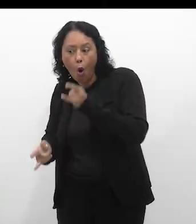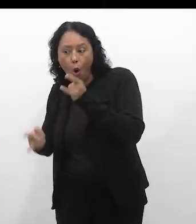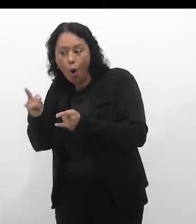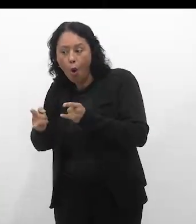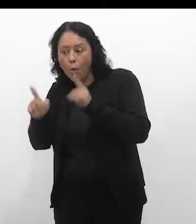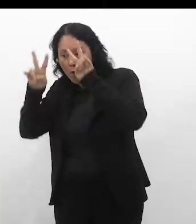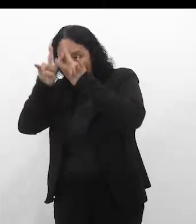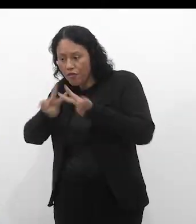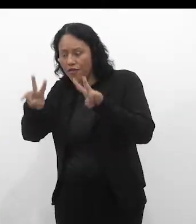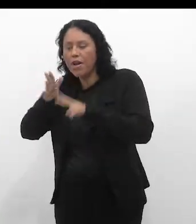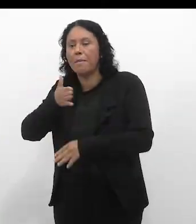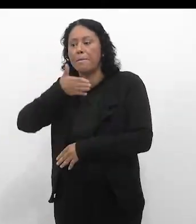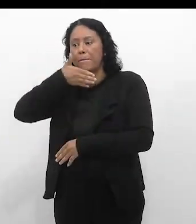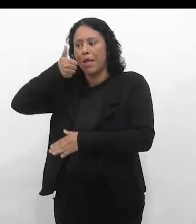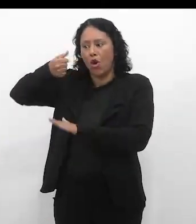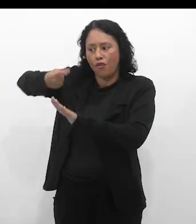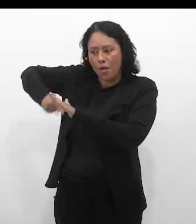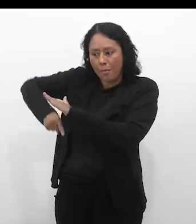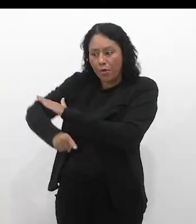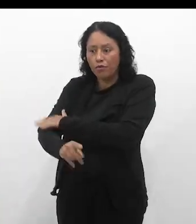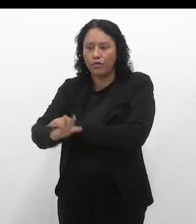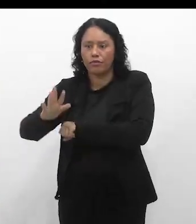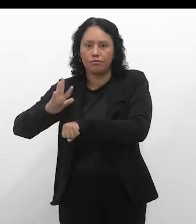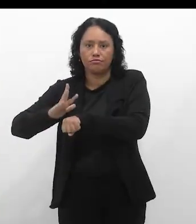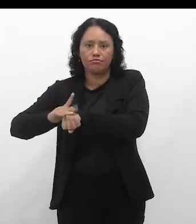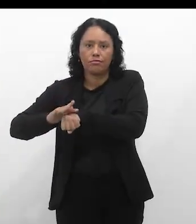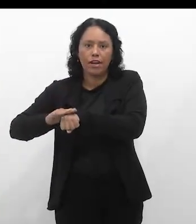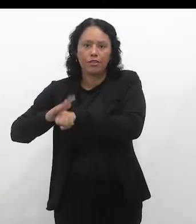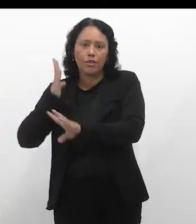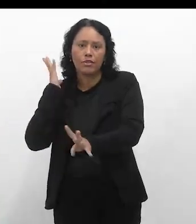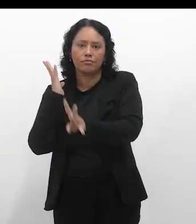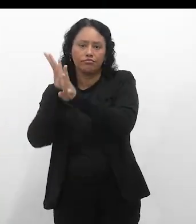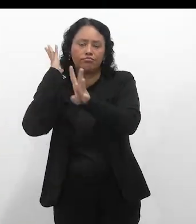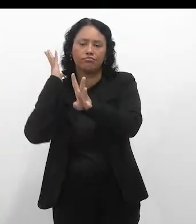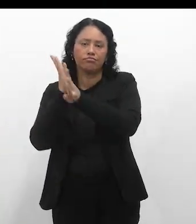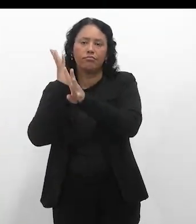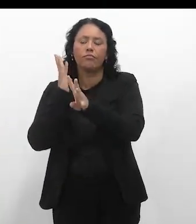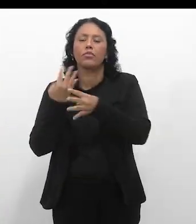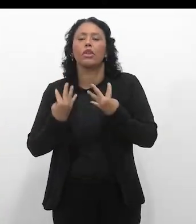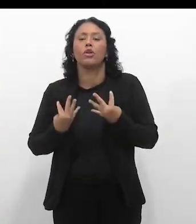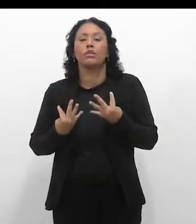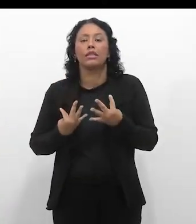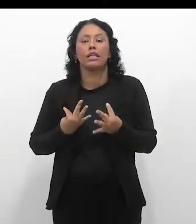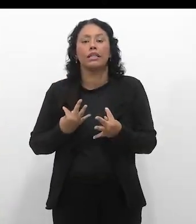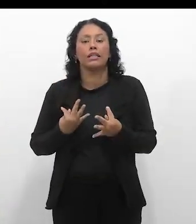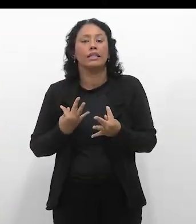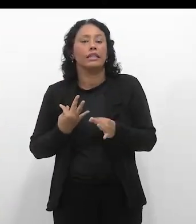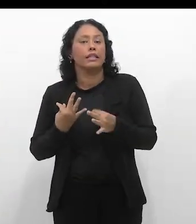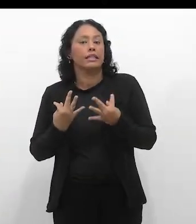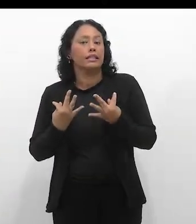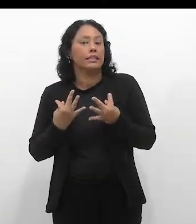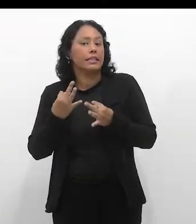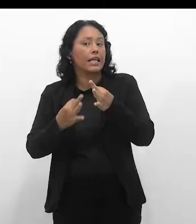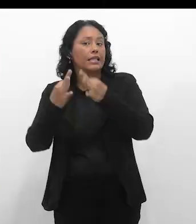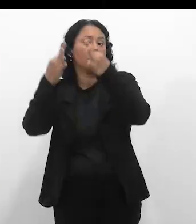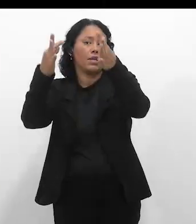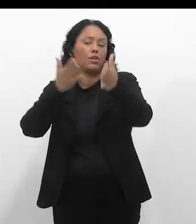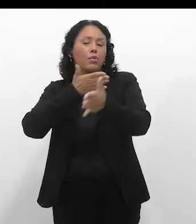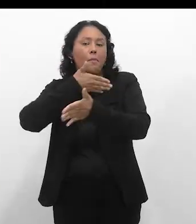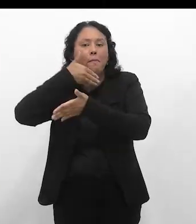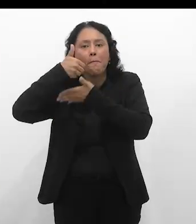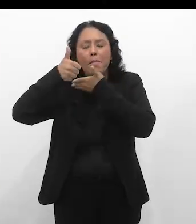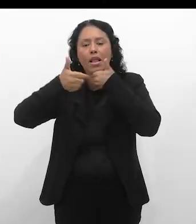vê melhor, a gente vai mais profundo na doença, a gente consegue tratar com mais segurança